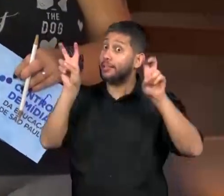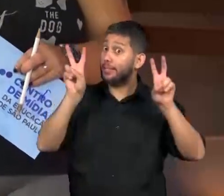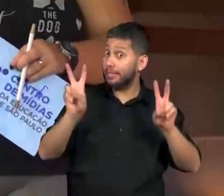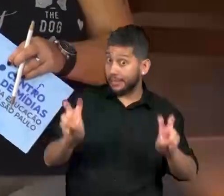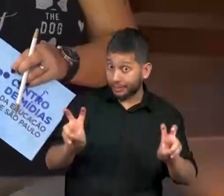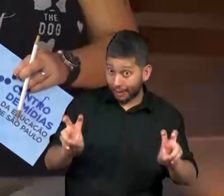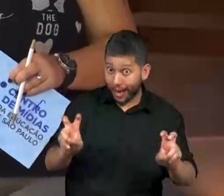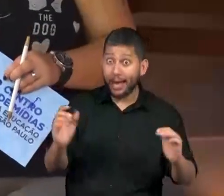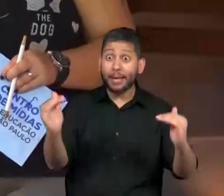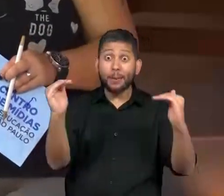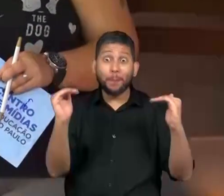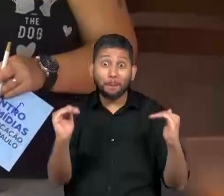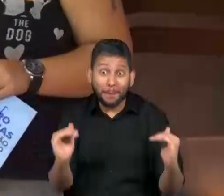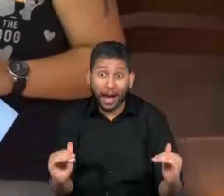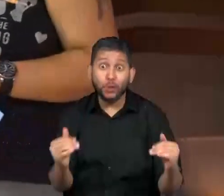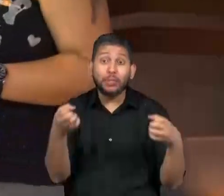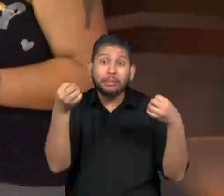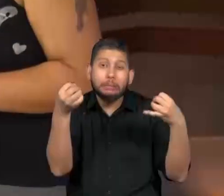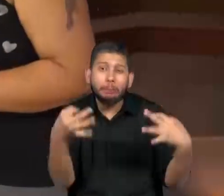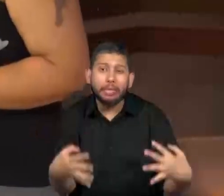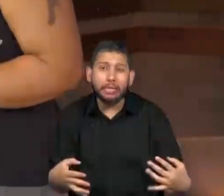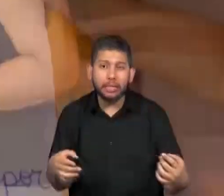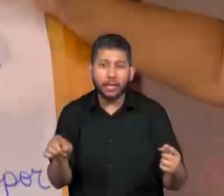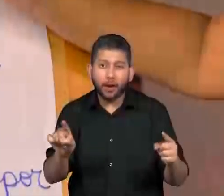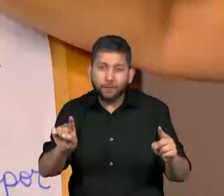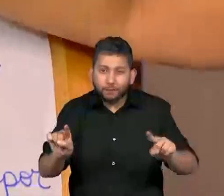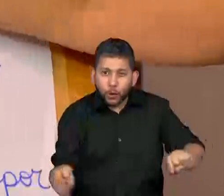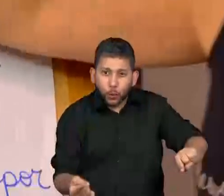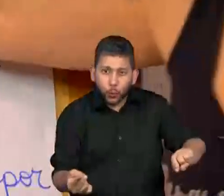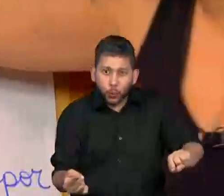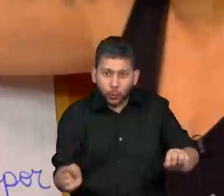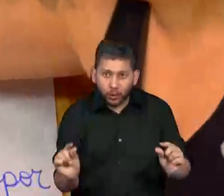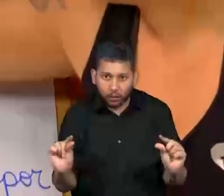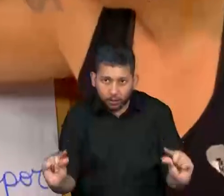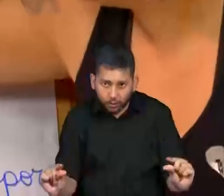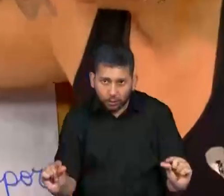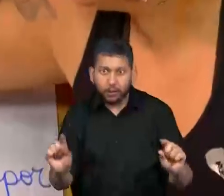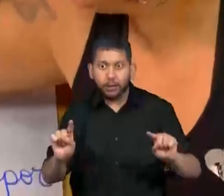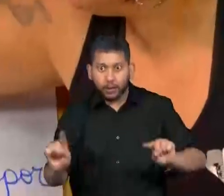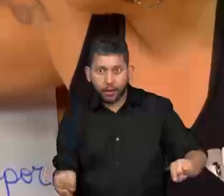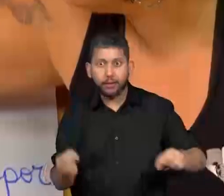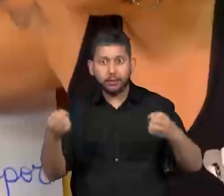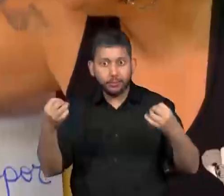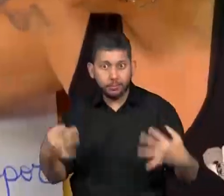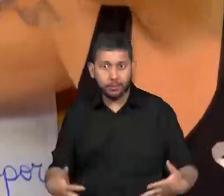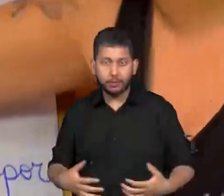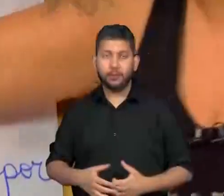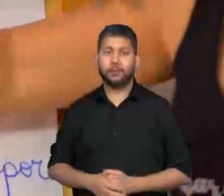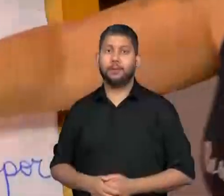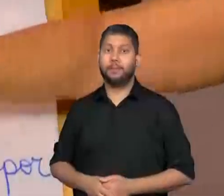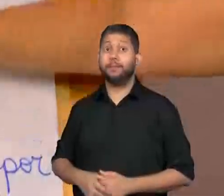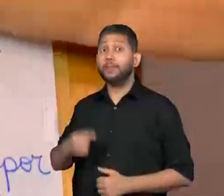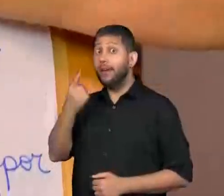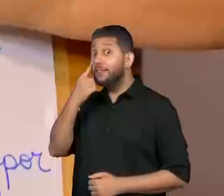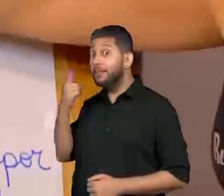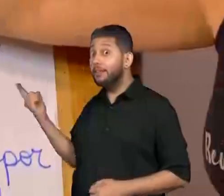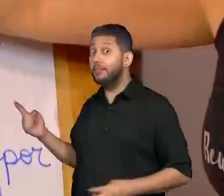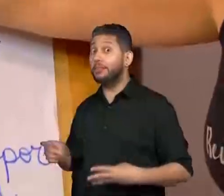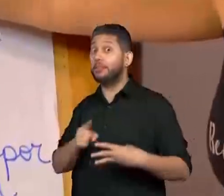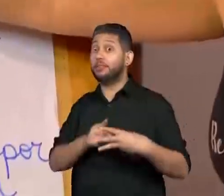aquilo que foi compreendido da pesquisa. Aqui, nesse finalzinho aqui, eu tenho 3 itens